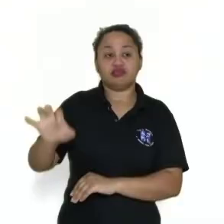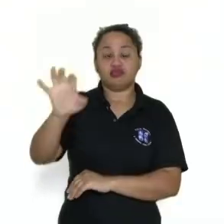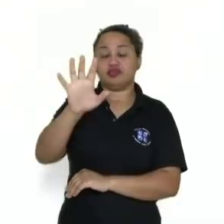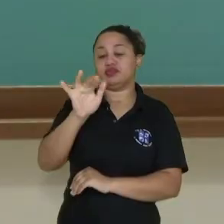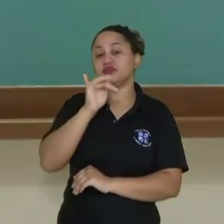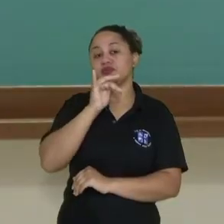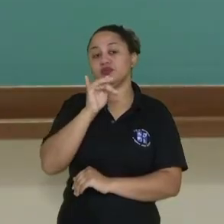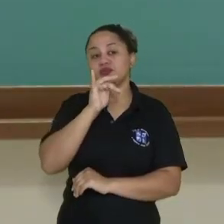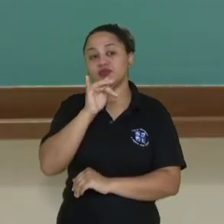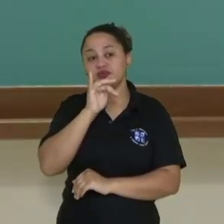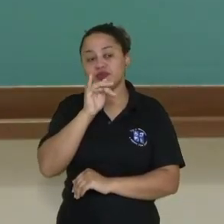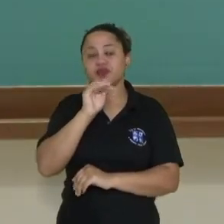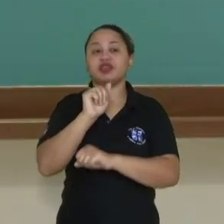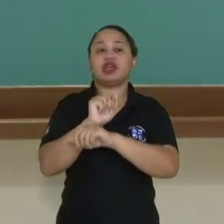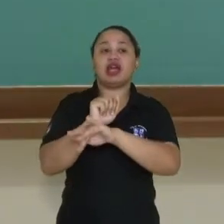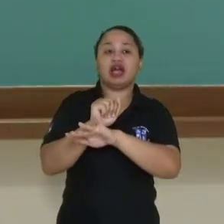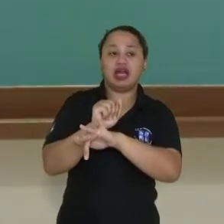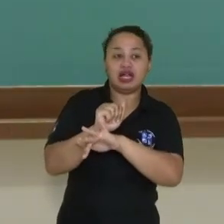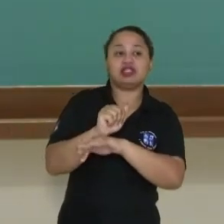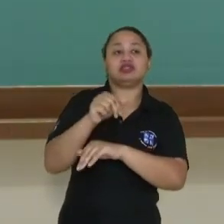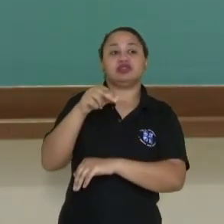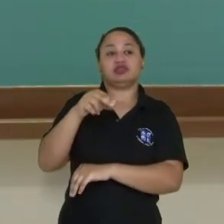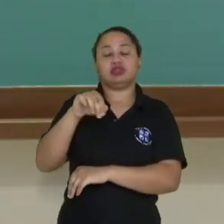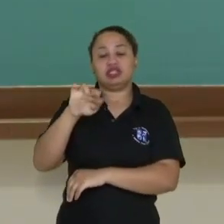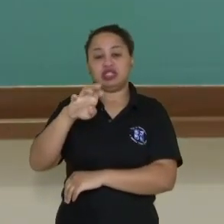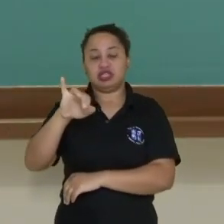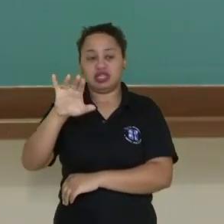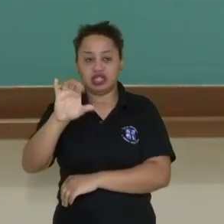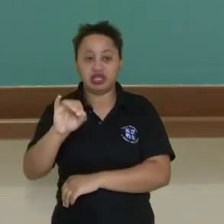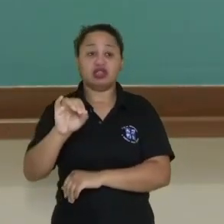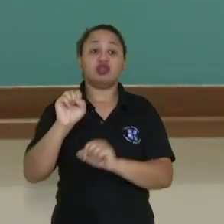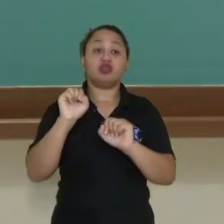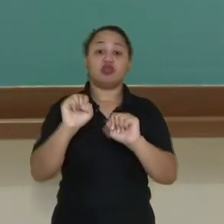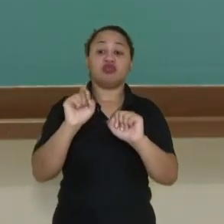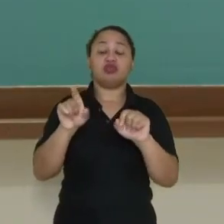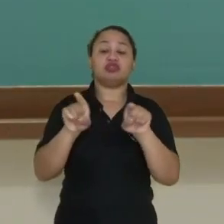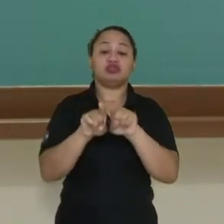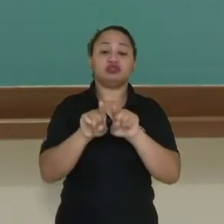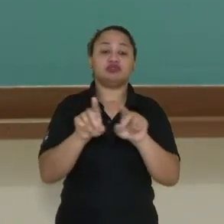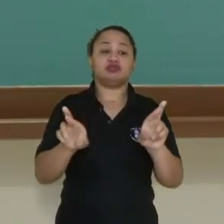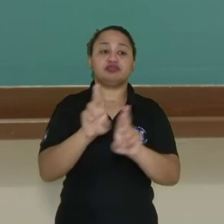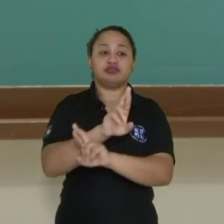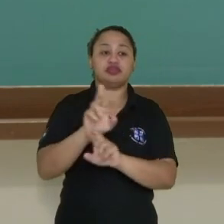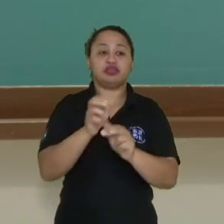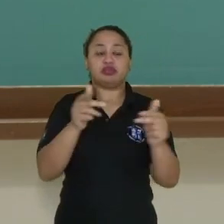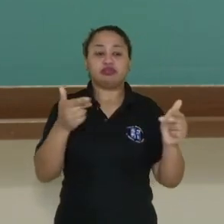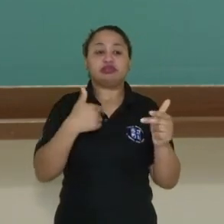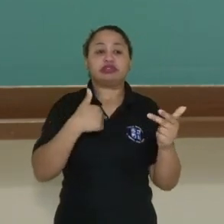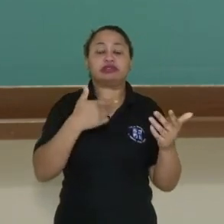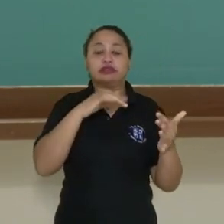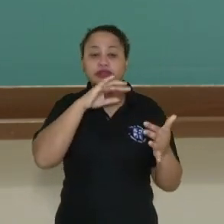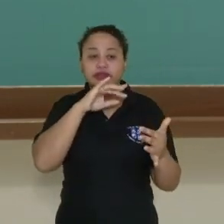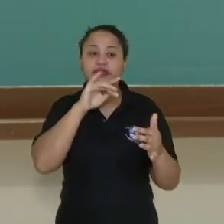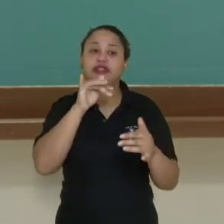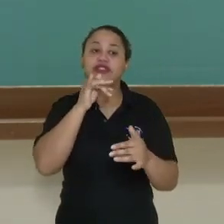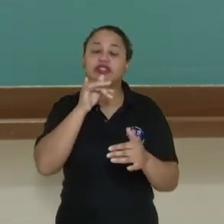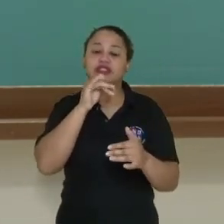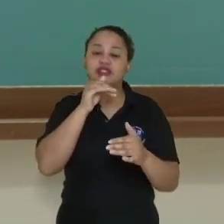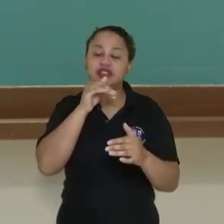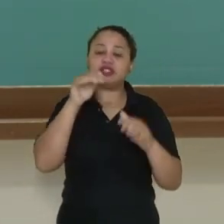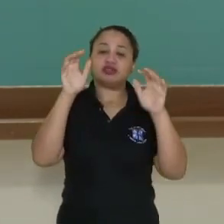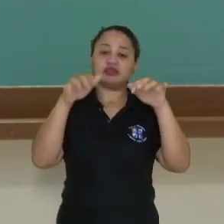exemplo, né, o ácido nítrico, o ácido nitroso, eles podem estar associados a efeitos nocivos, como a produção da chamada